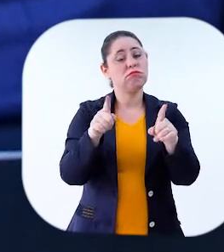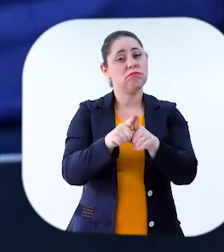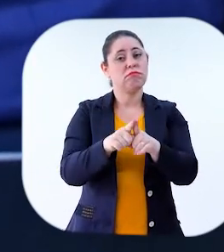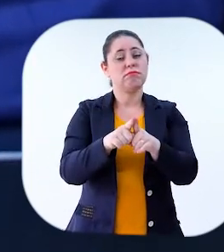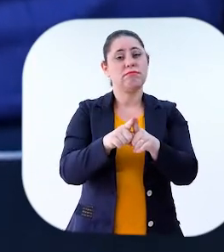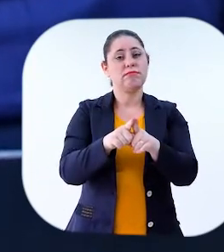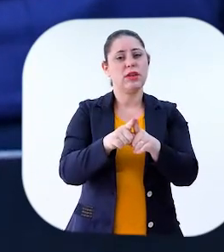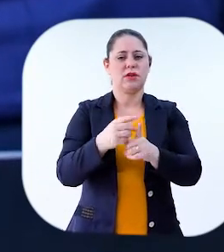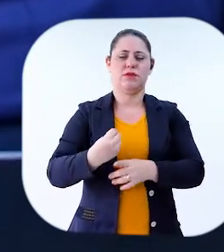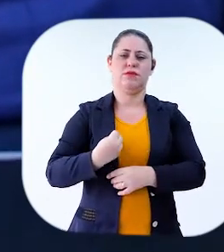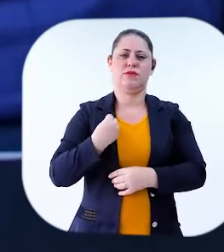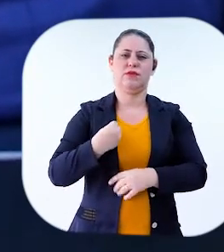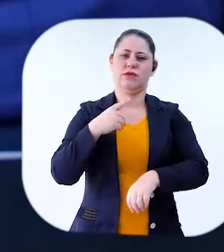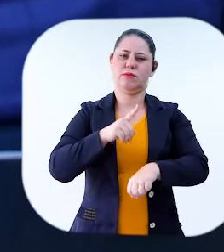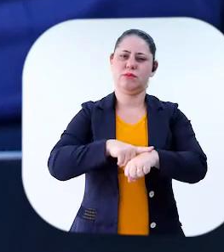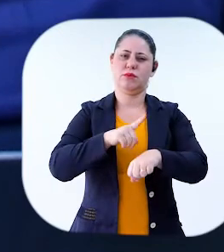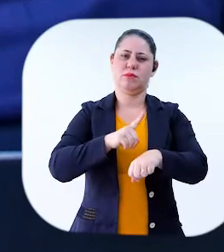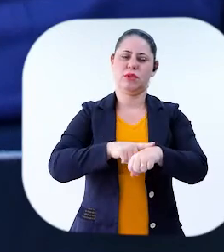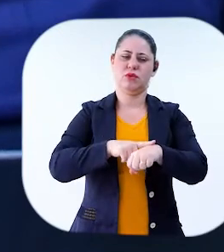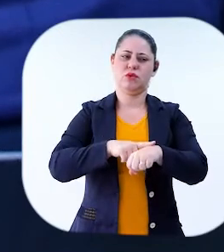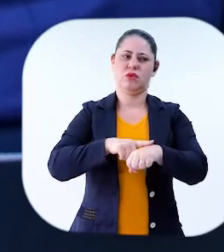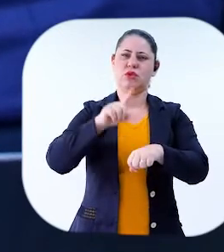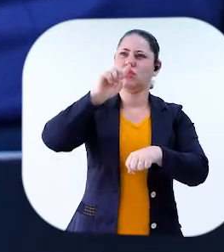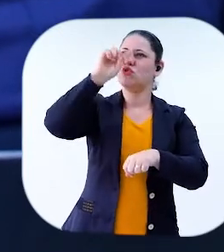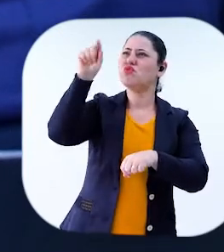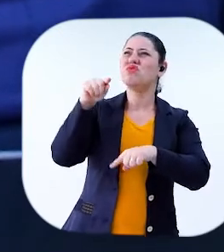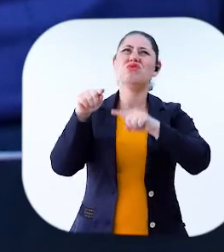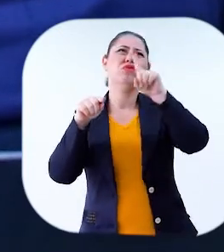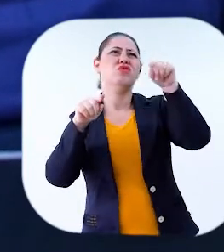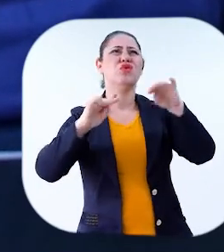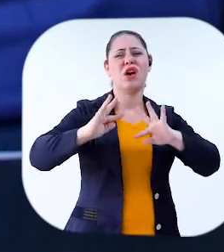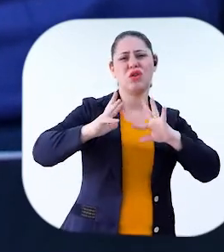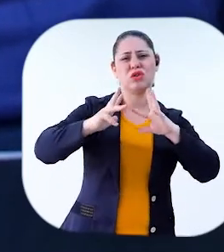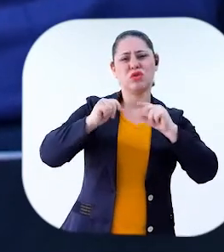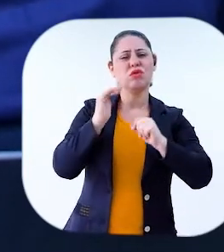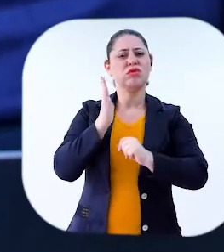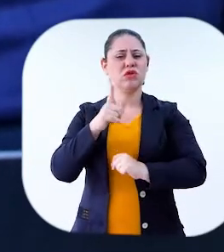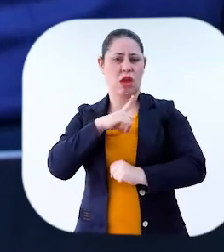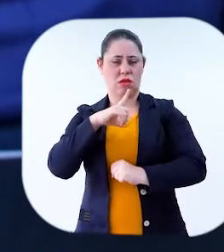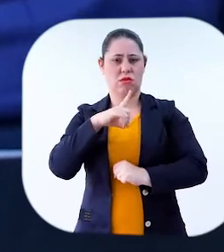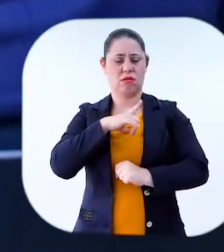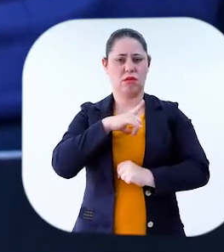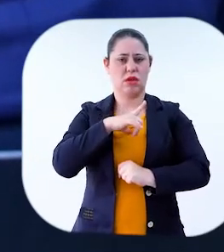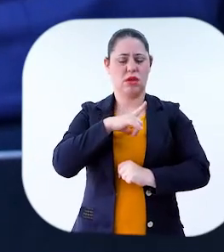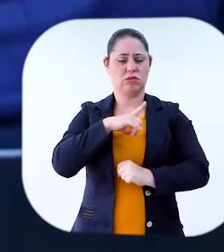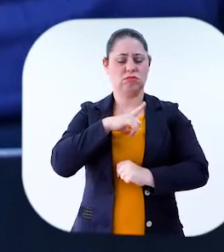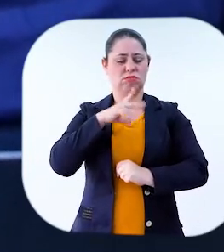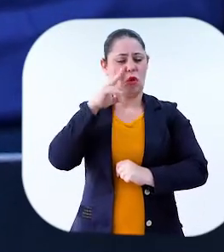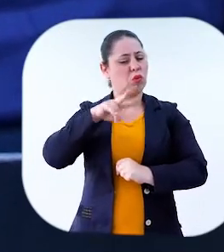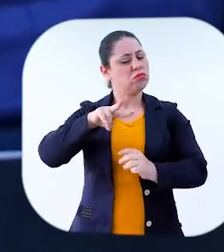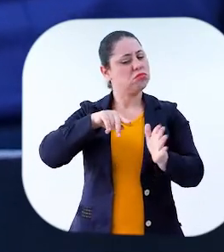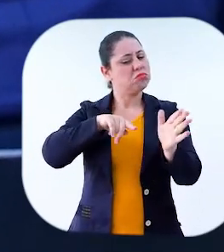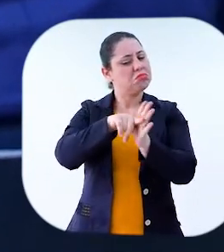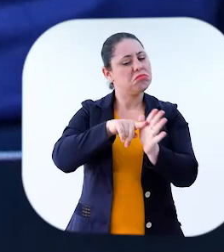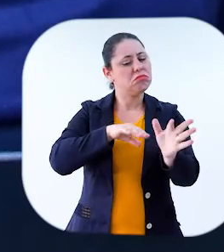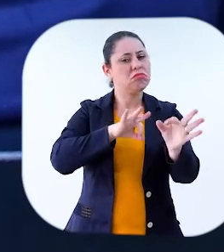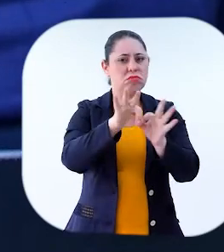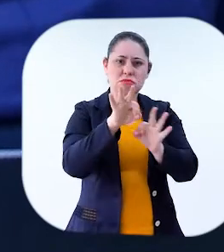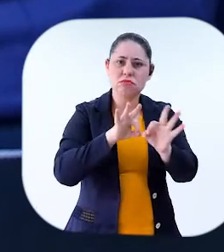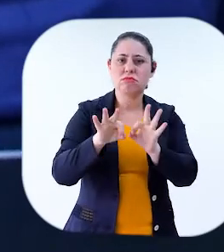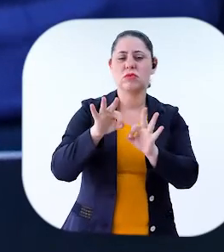realidade e a gente vive num momento de questionar tudo que já é estabelecido está sendo revisto, não é